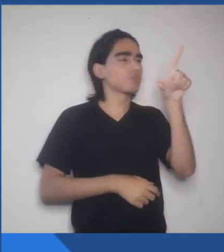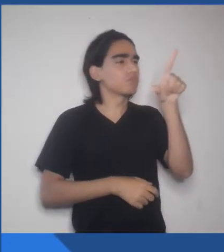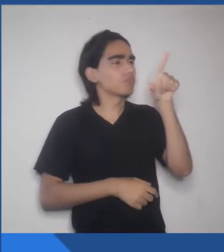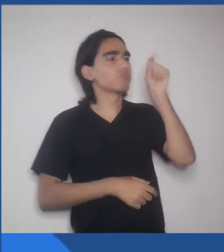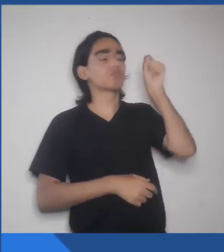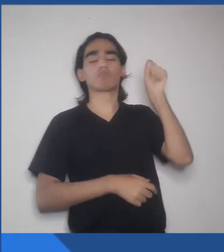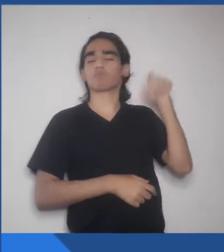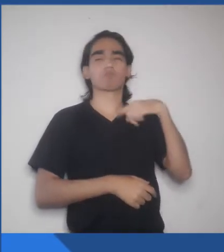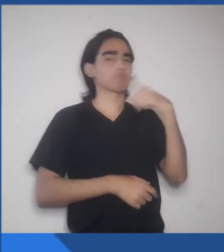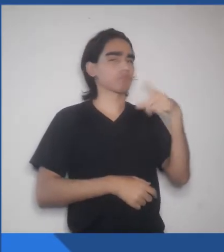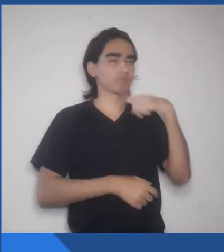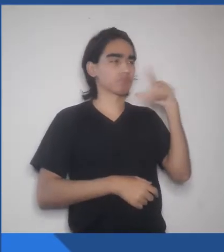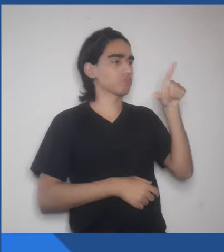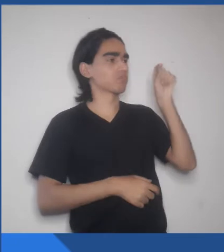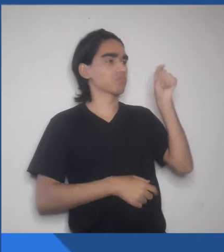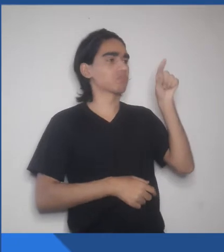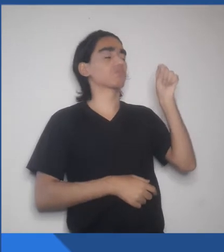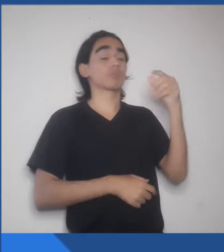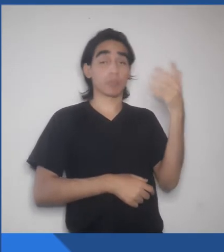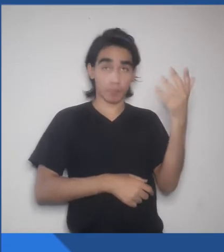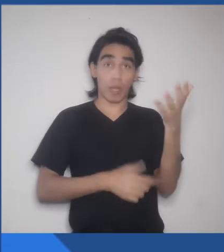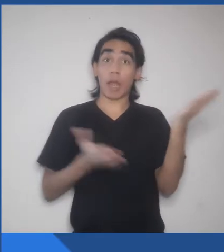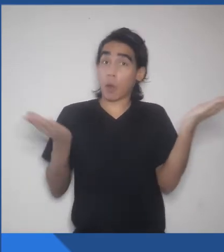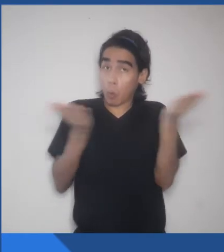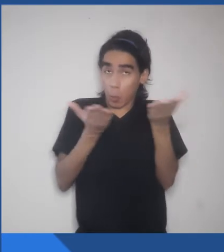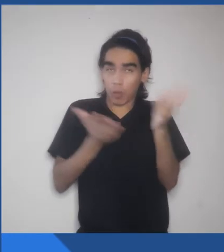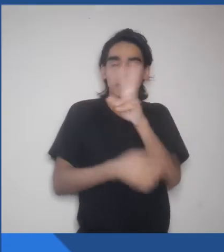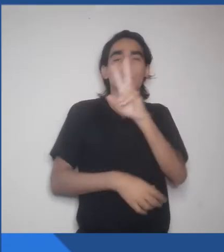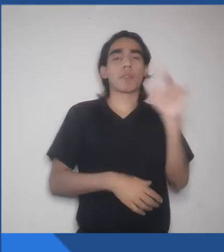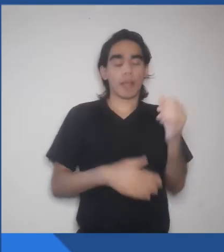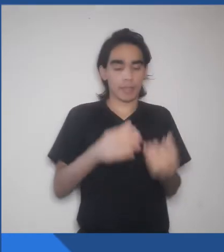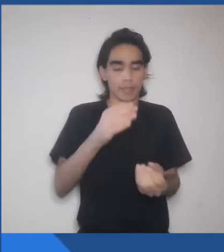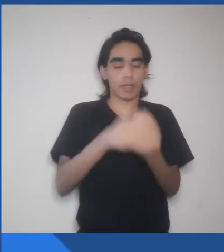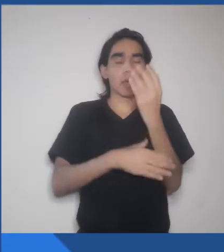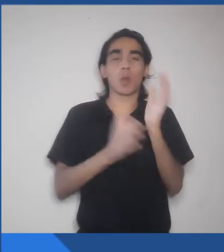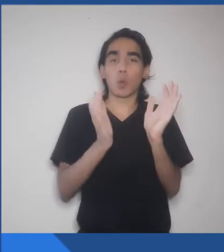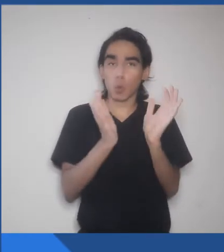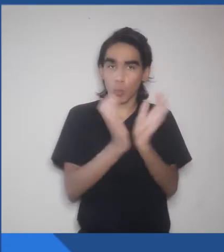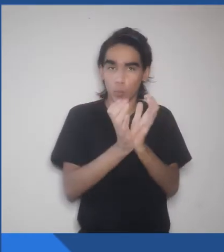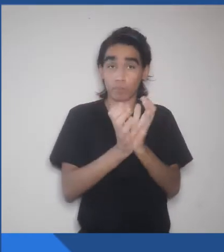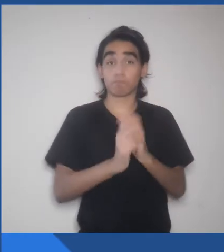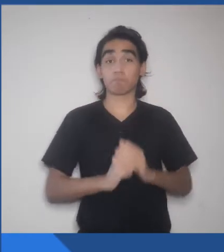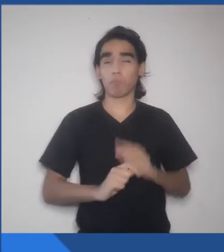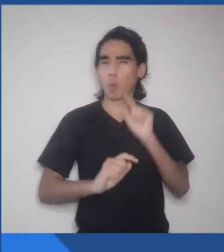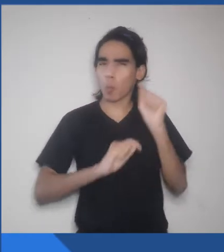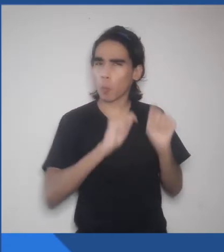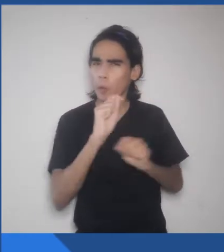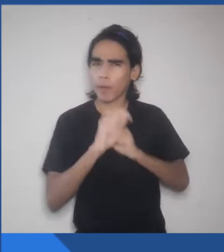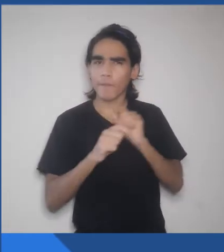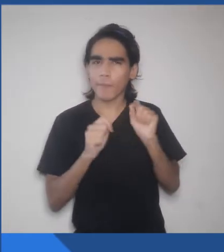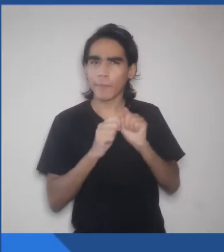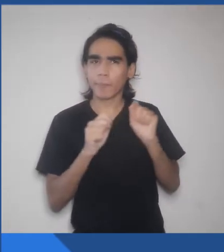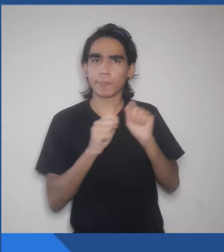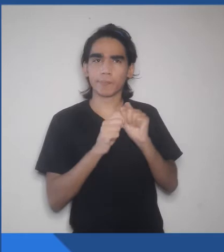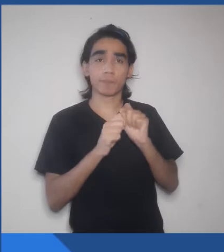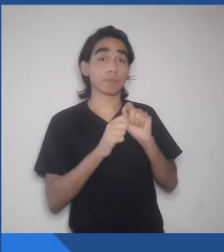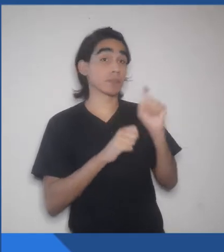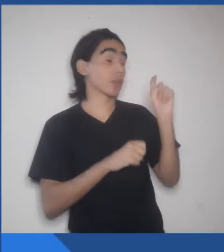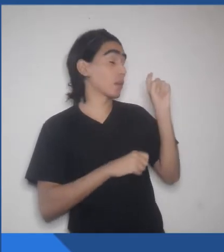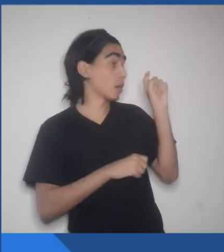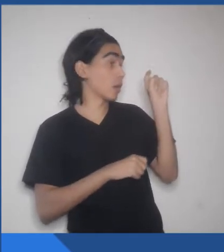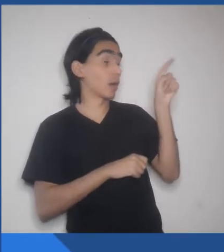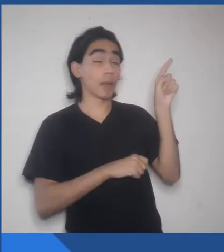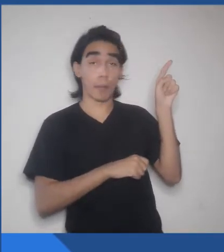selecionar essa opção. Então, a gente vai criar os grupos agora. O que a gente faz? Logo aqui nesse menu